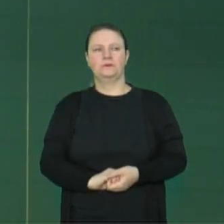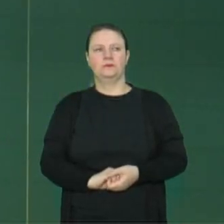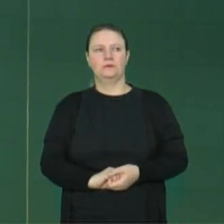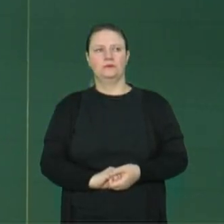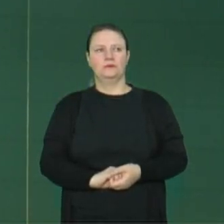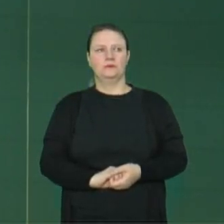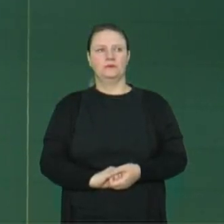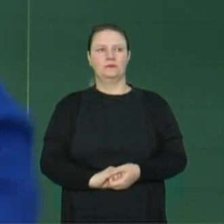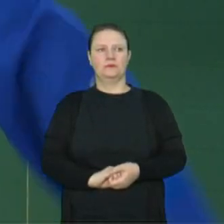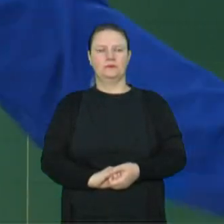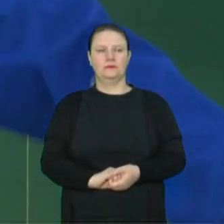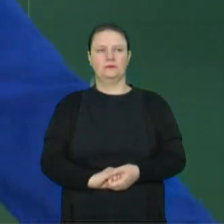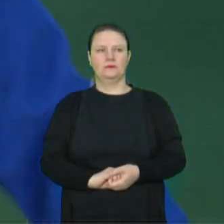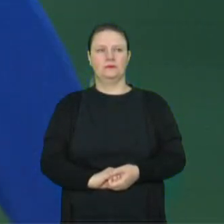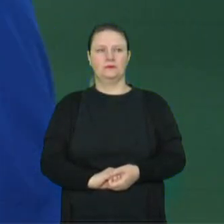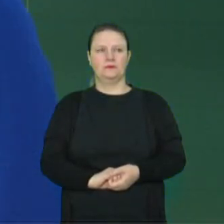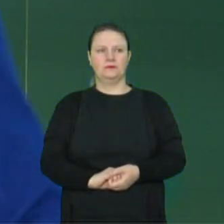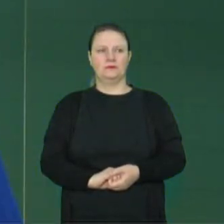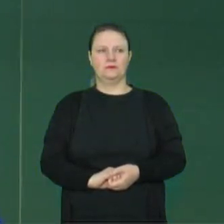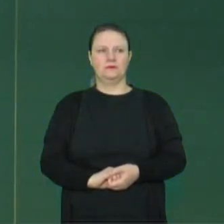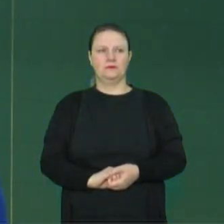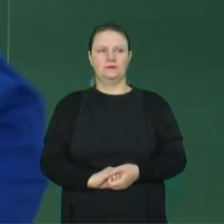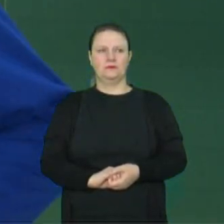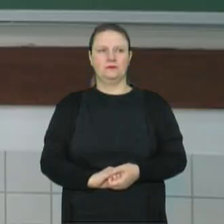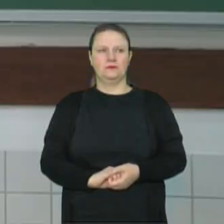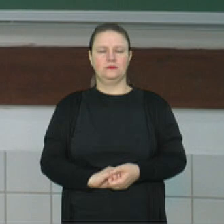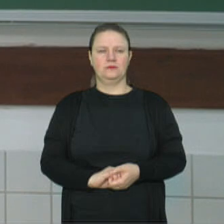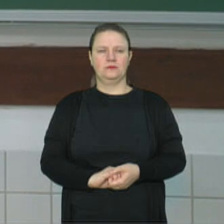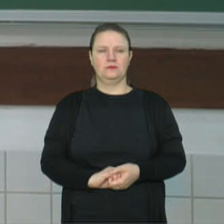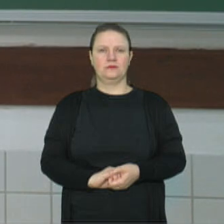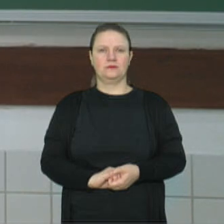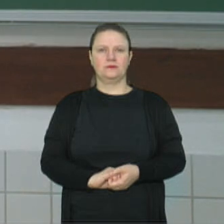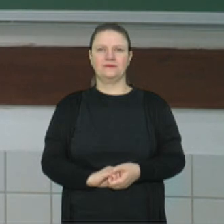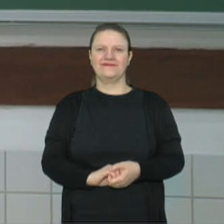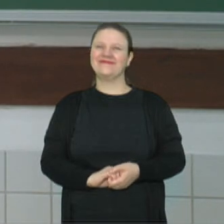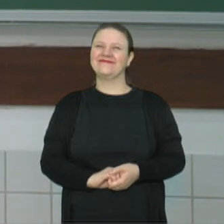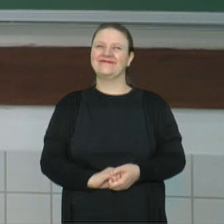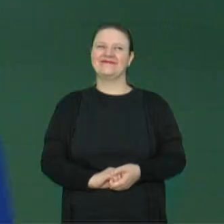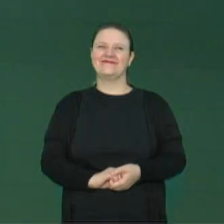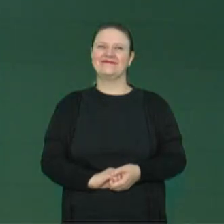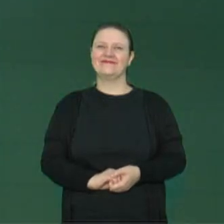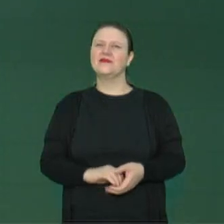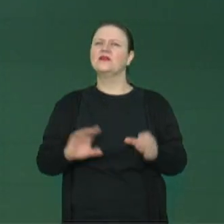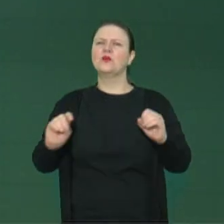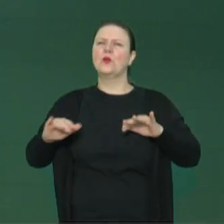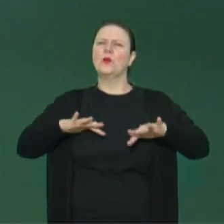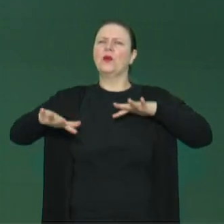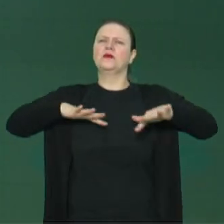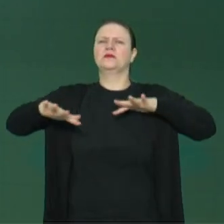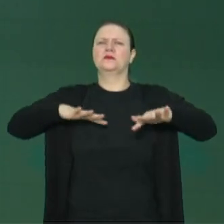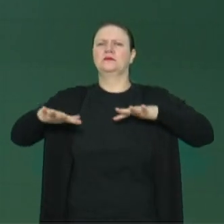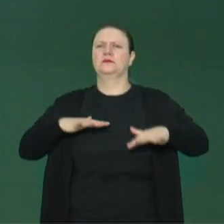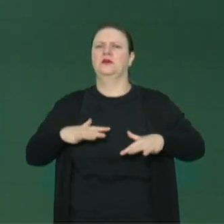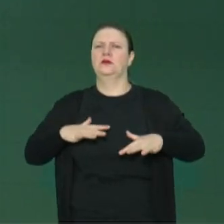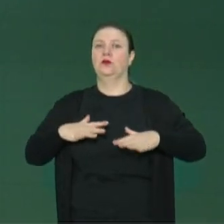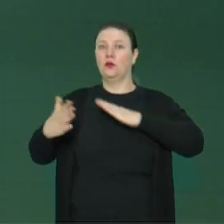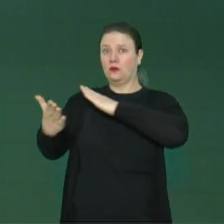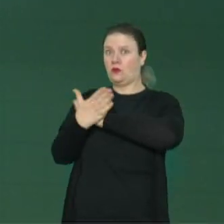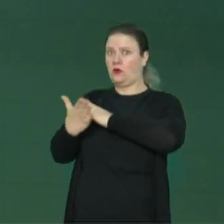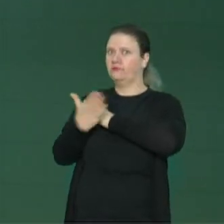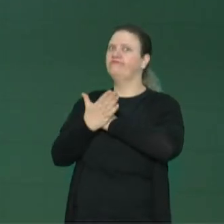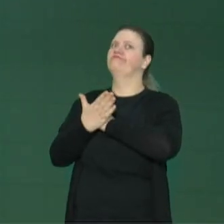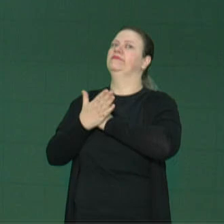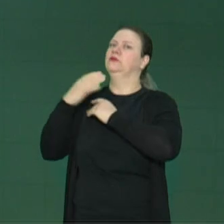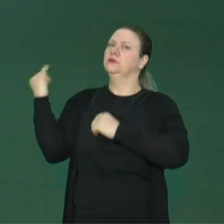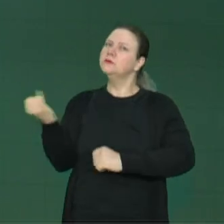gira de volta, olha aí, solta braço, solta perna. Então esses movimentos faz bastante necessário,